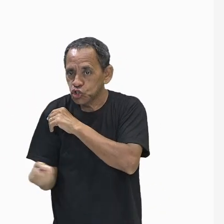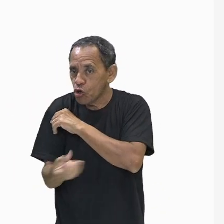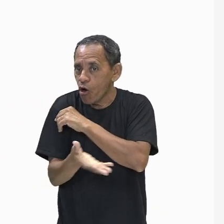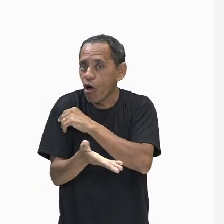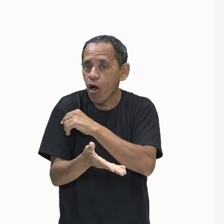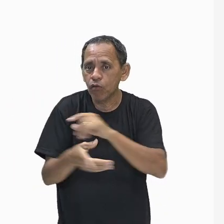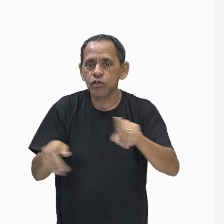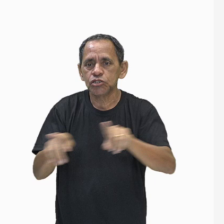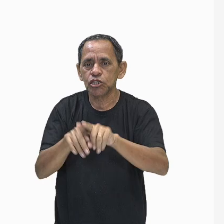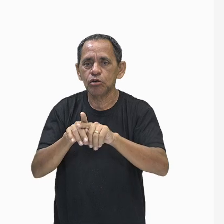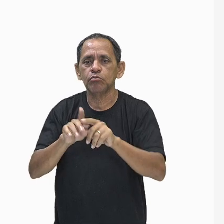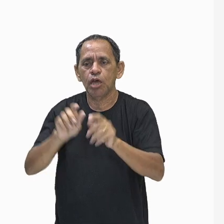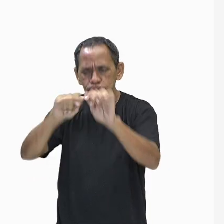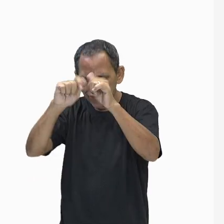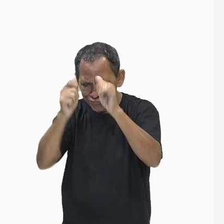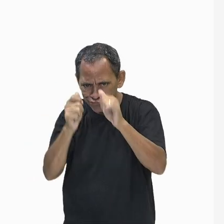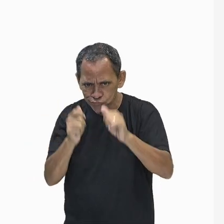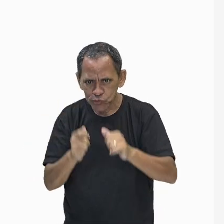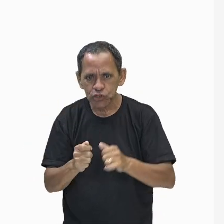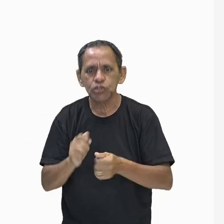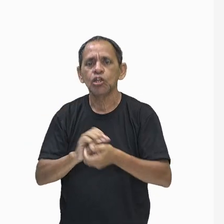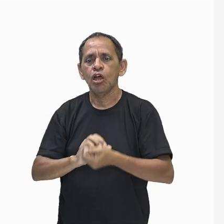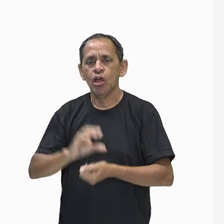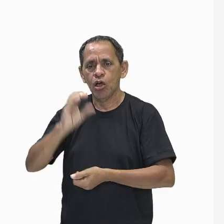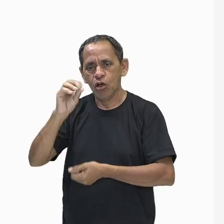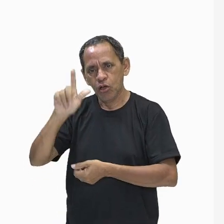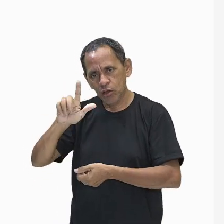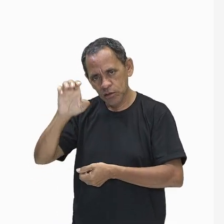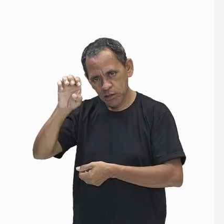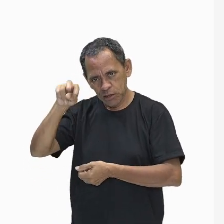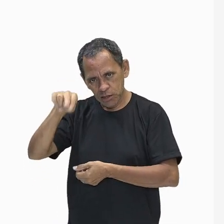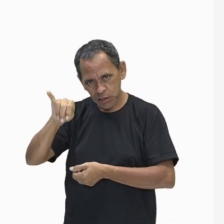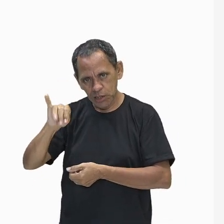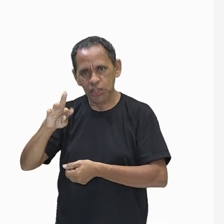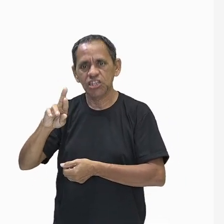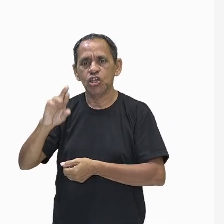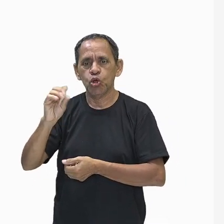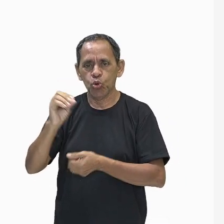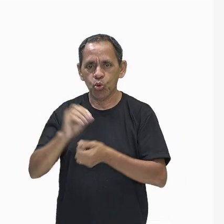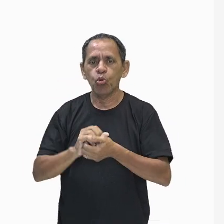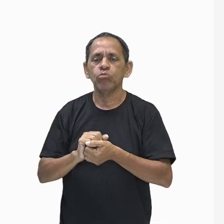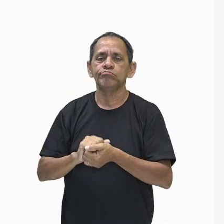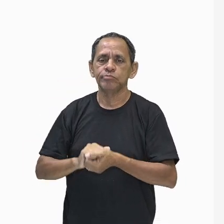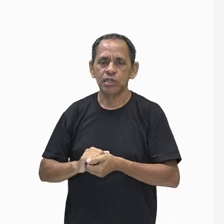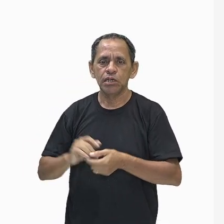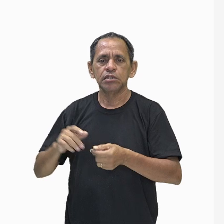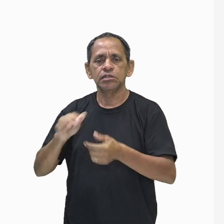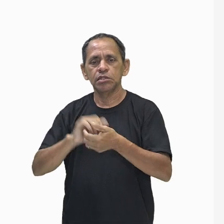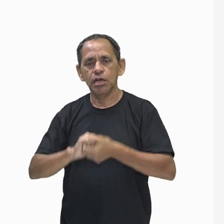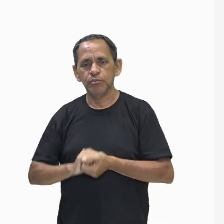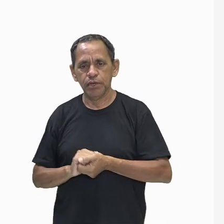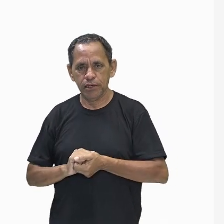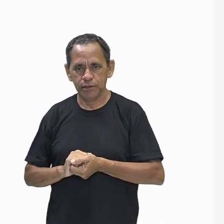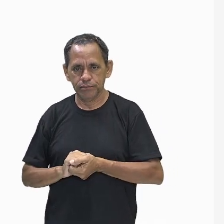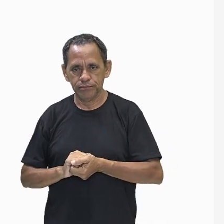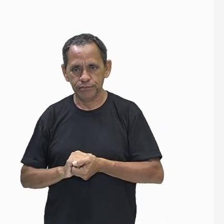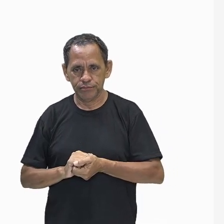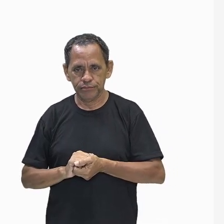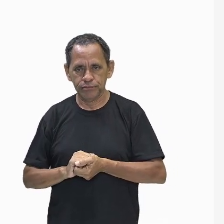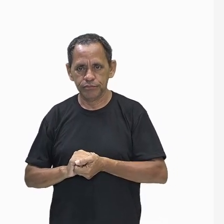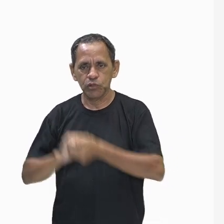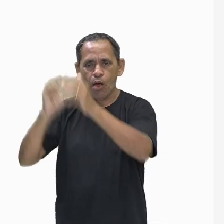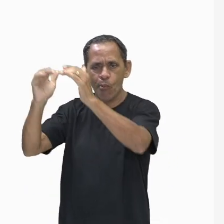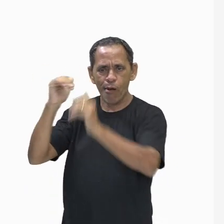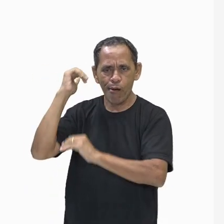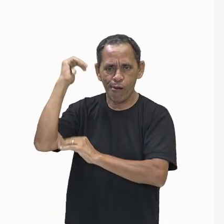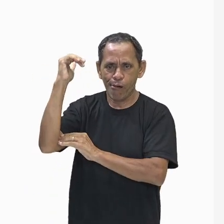de artesão, oleiro, tecelões, etc. Sacerdote, responsável pelos rituais e pelo armazenamento